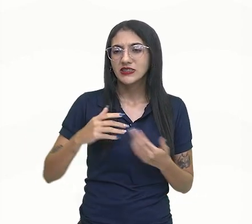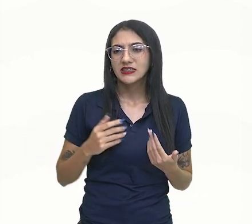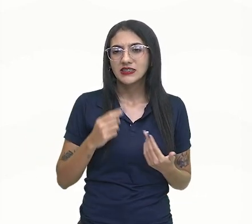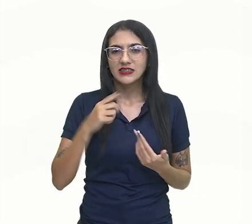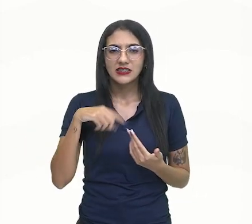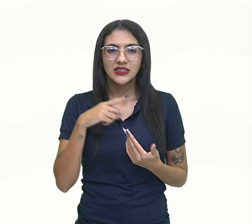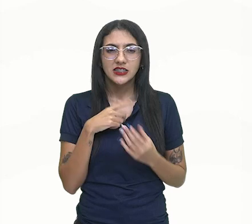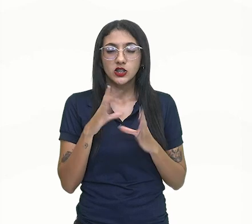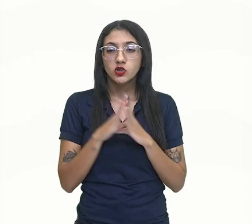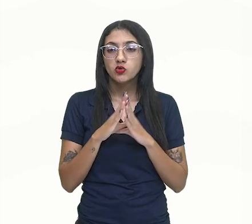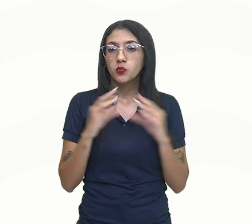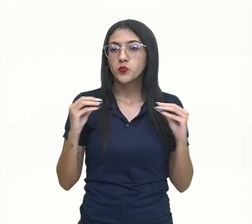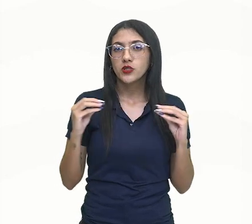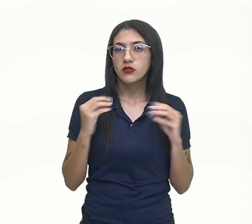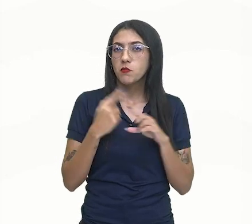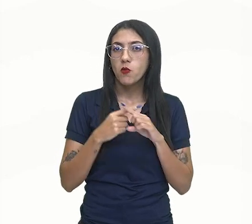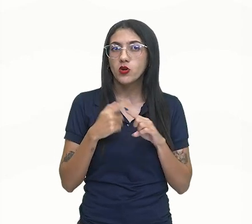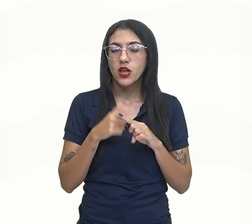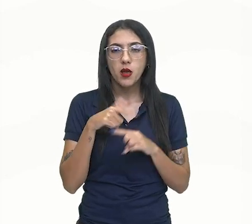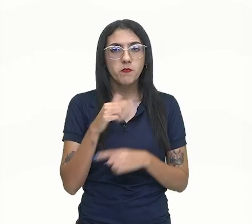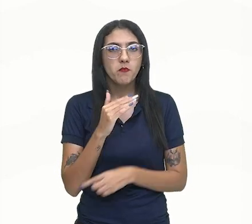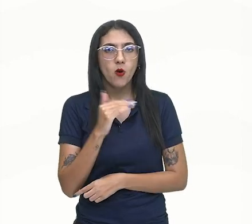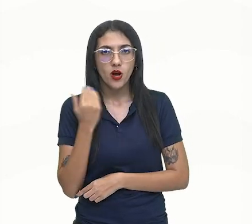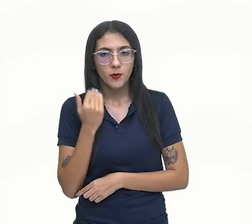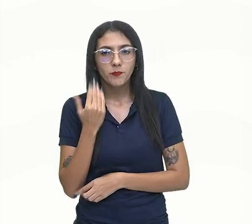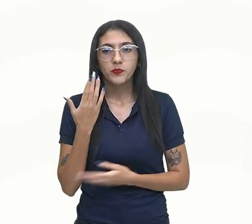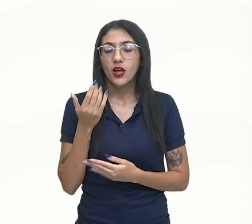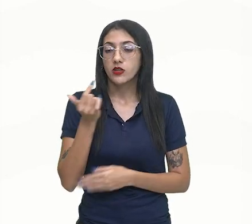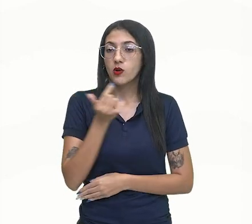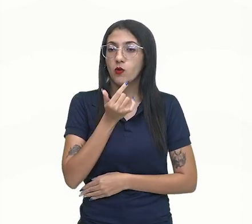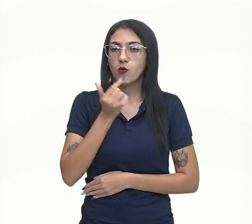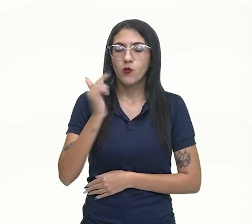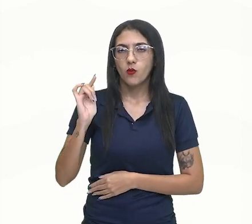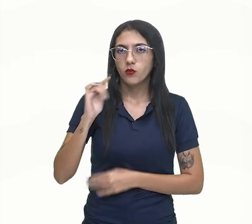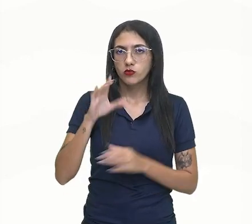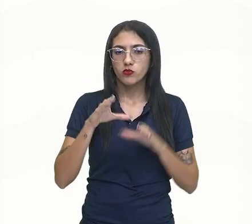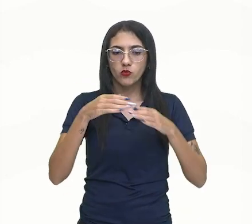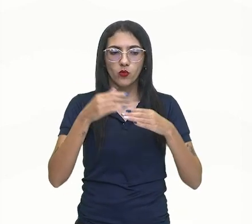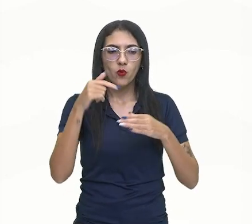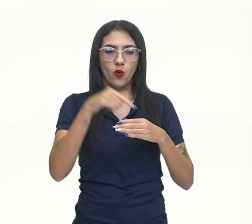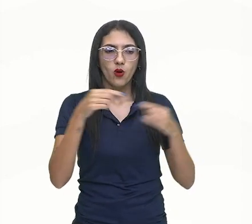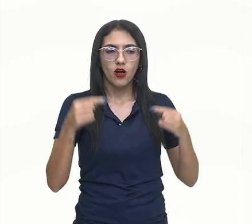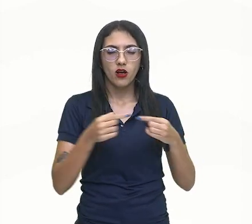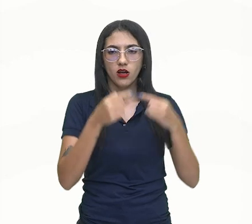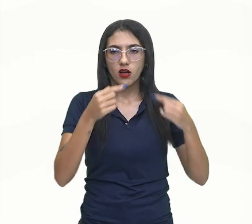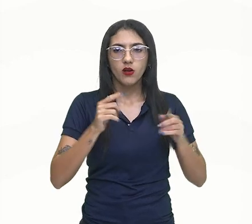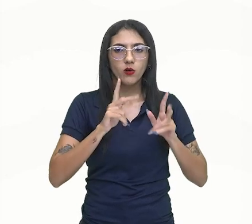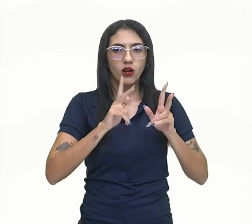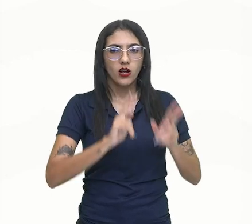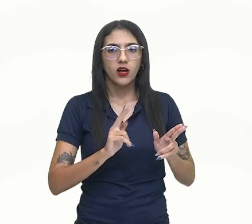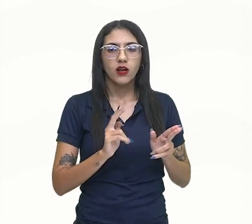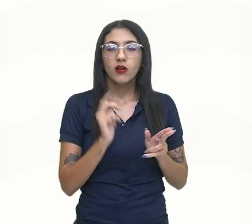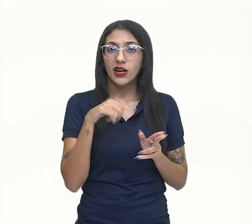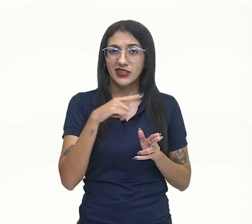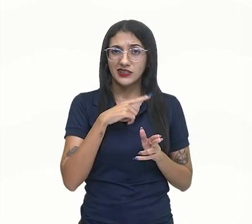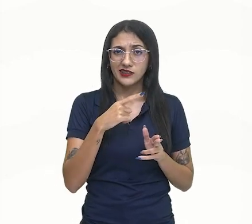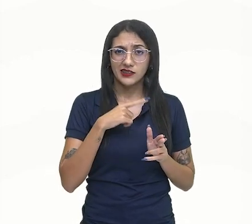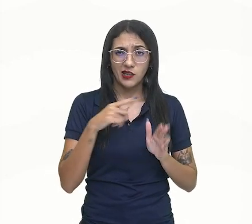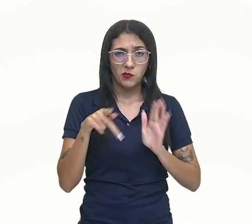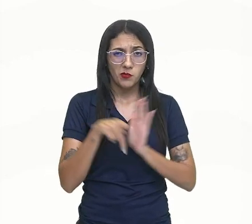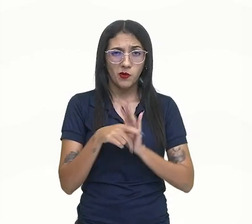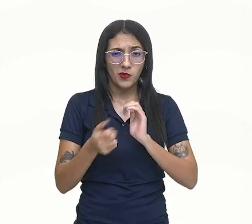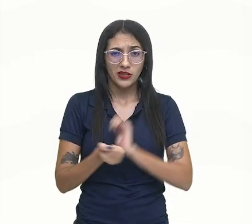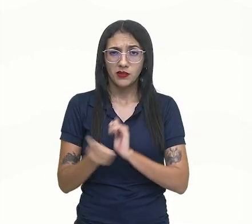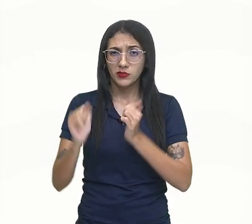se perdia, porque ele morreu. E outros indivíduos da mesma espécie que tinha uma